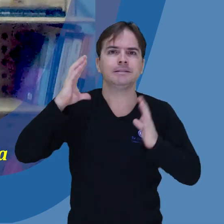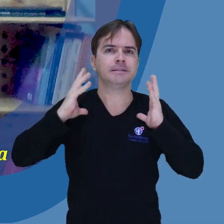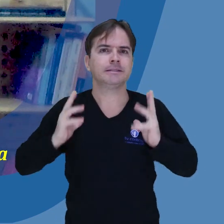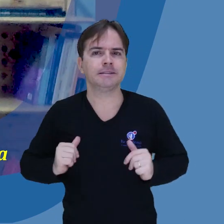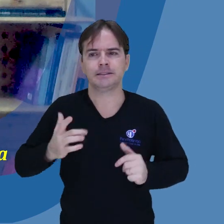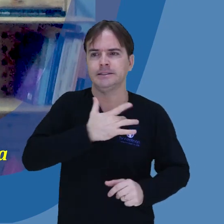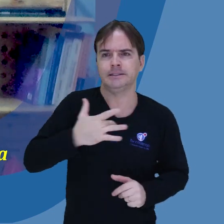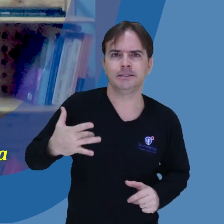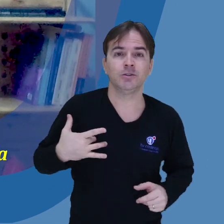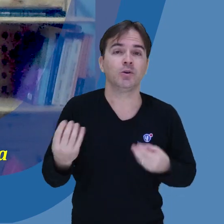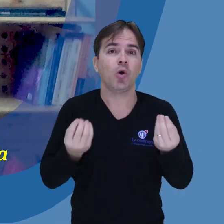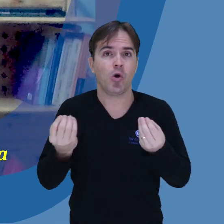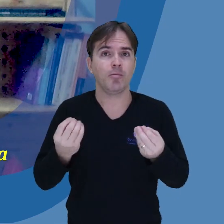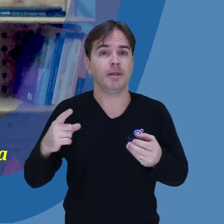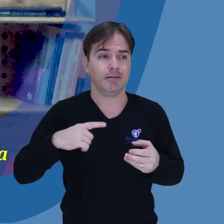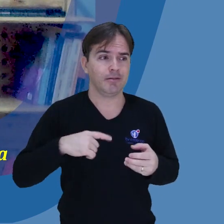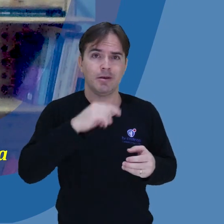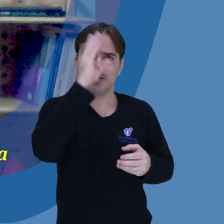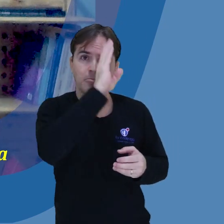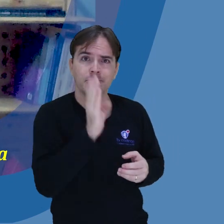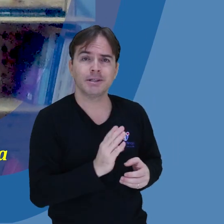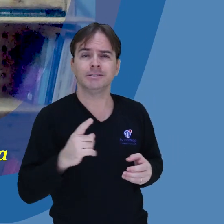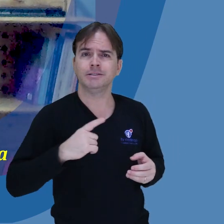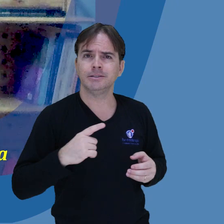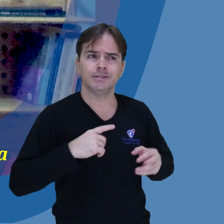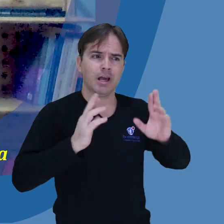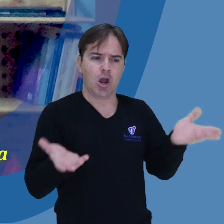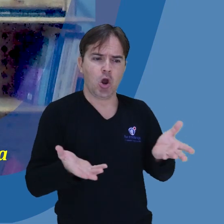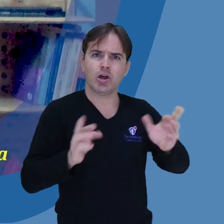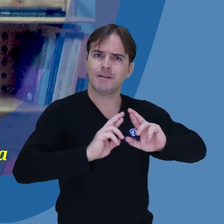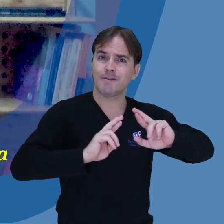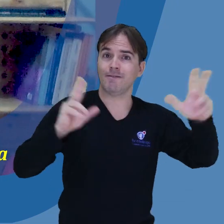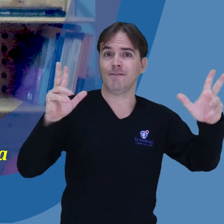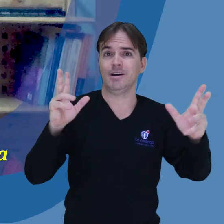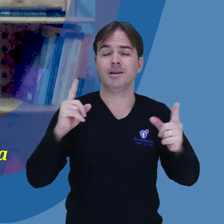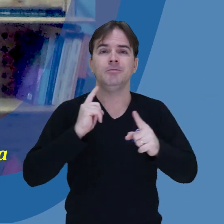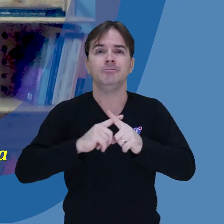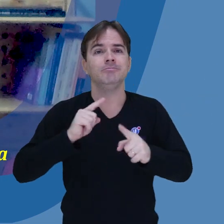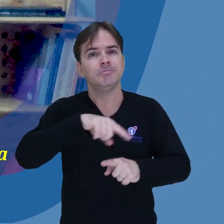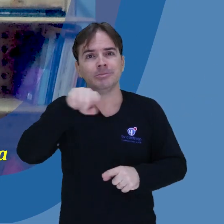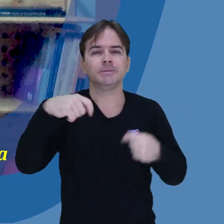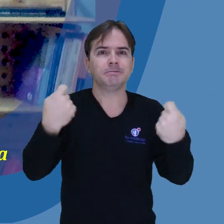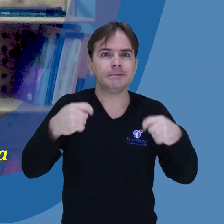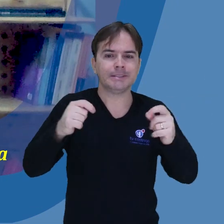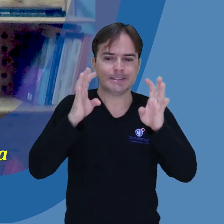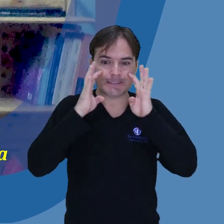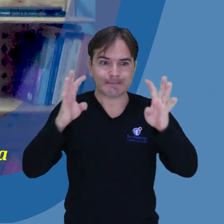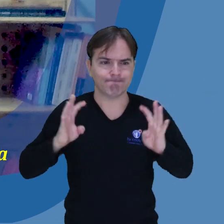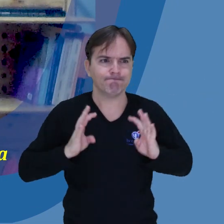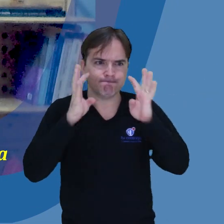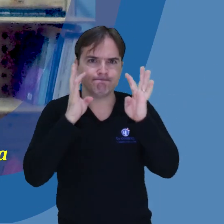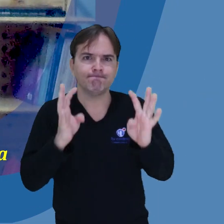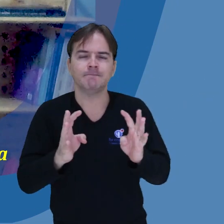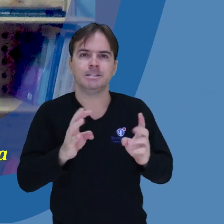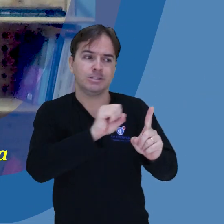outro modo de cuidado, respaldado na noção de atenção psicossocial, que passa